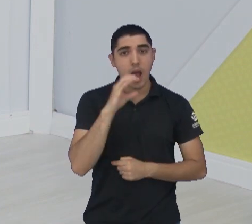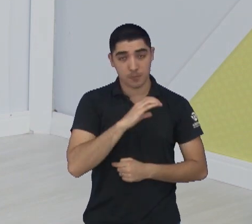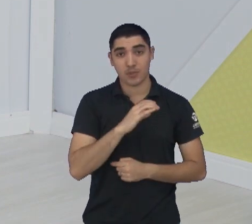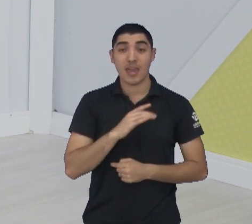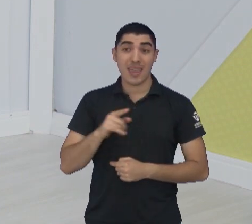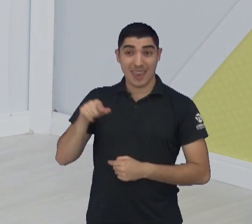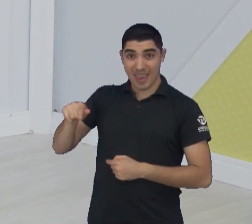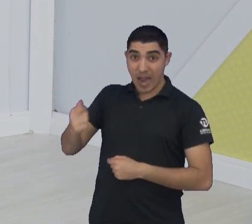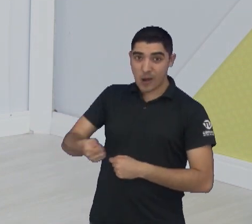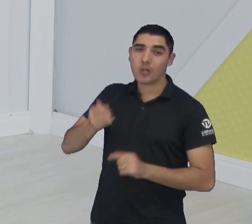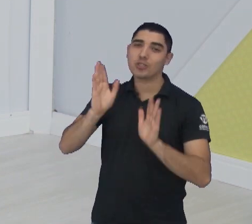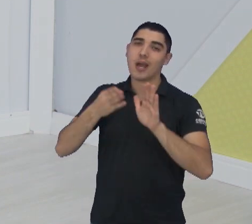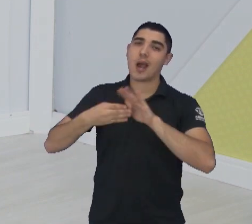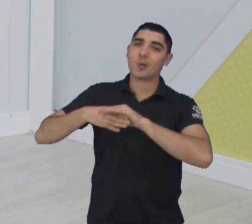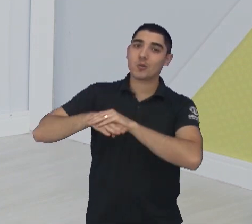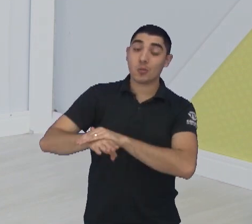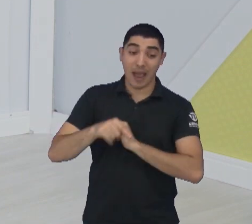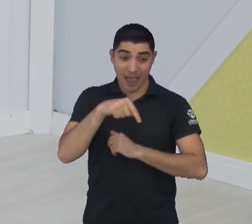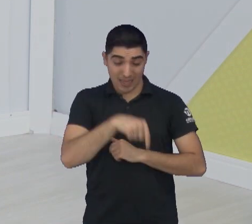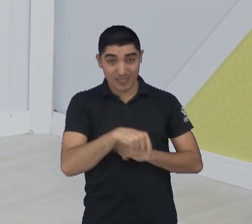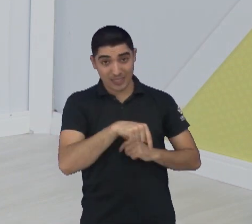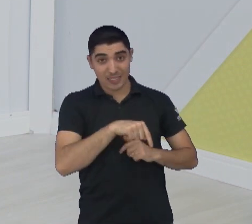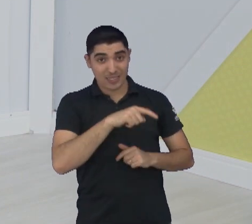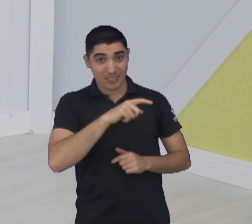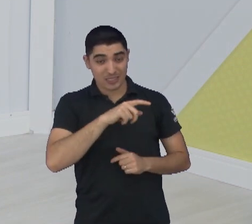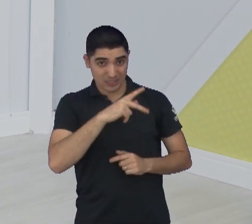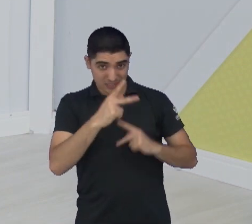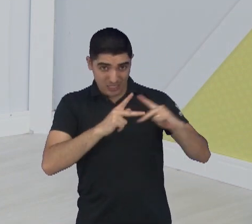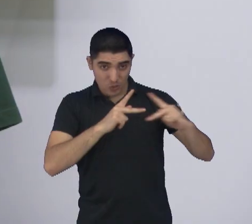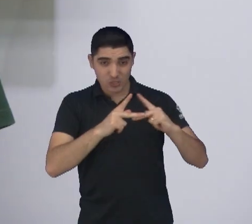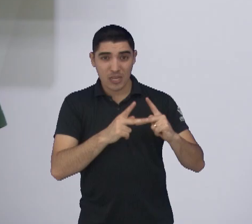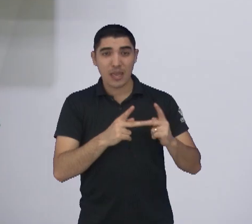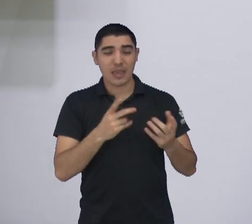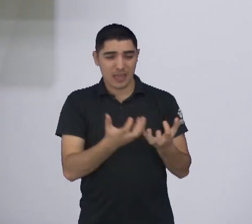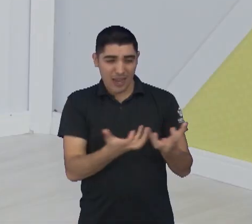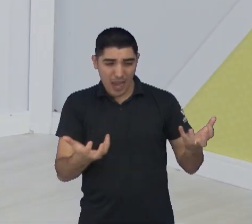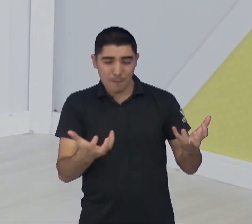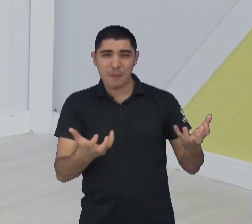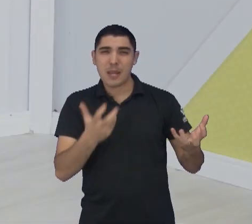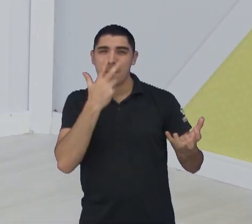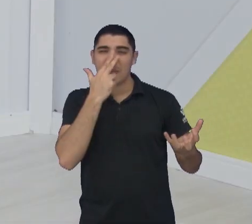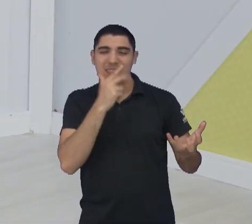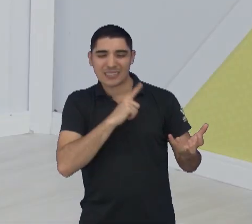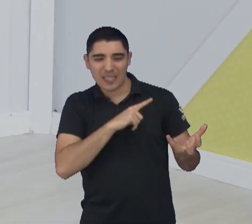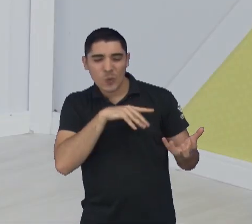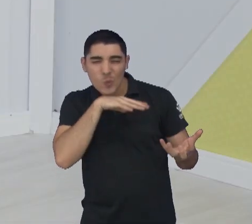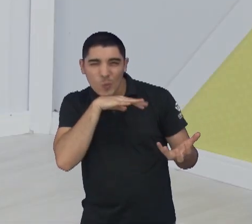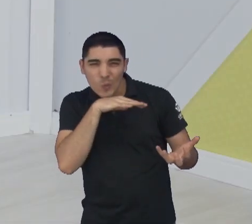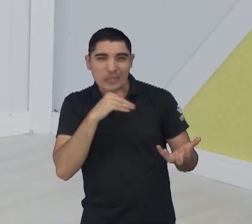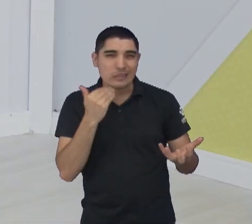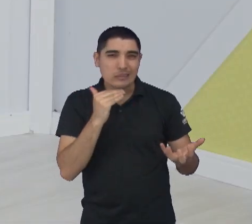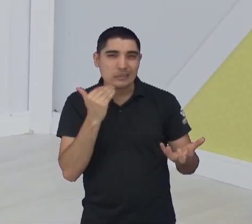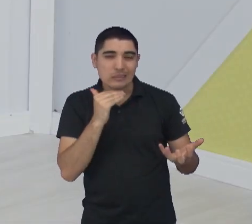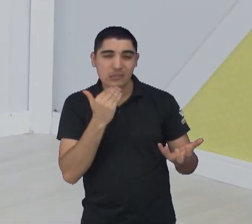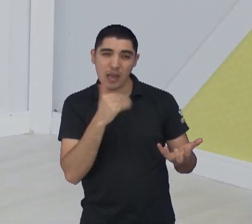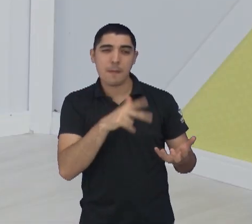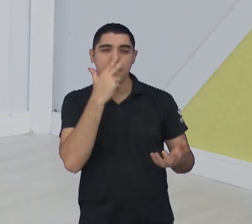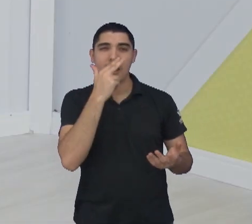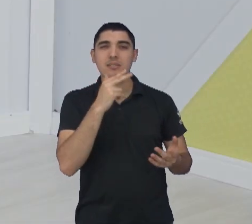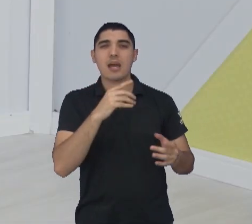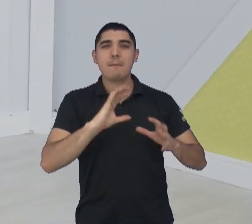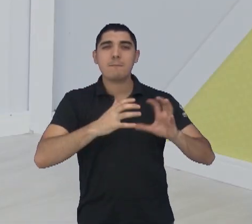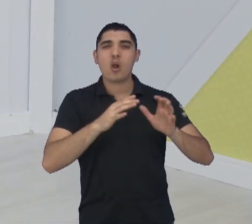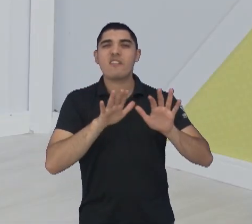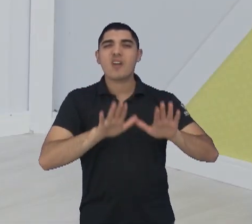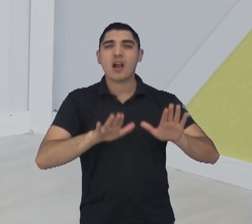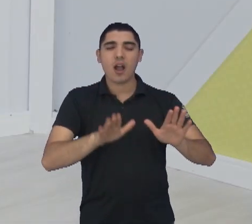de gramado. O gramado aqui do Martins Pereira, ele está mais pesadão. A bola mais judiado. Está mais judiado, exatamente. A bola corre menos. Isso aí pode... as